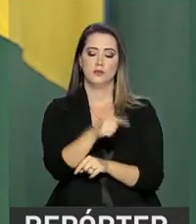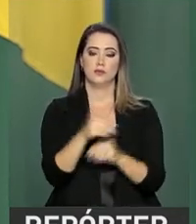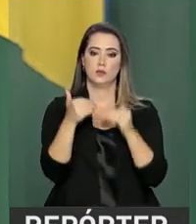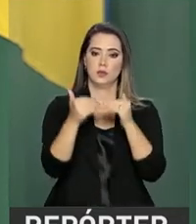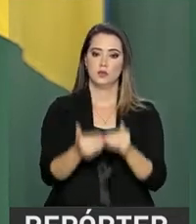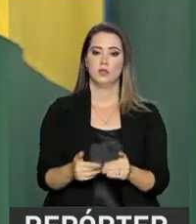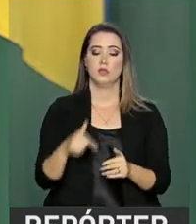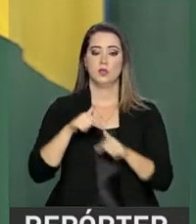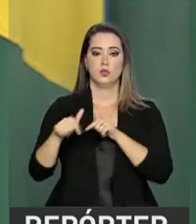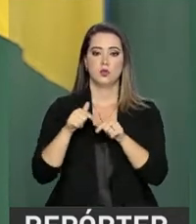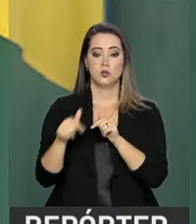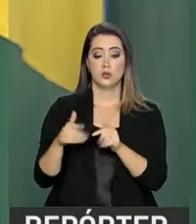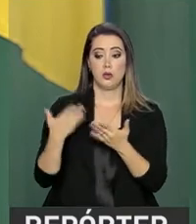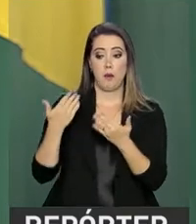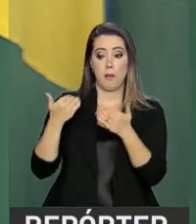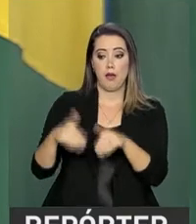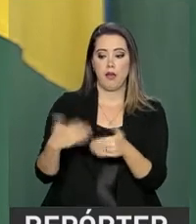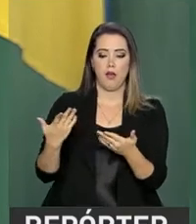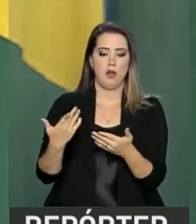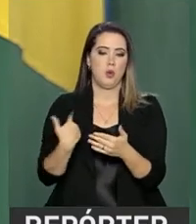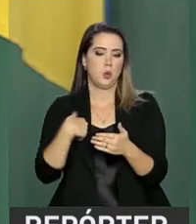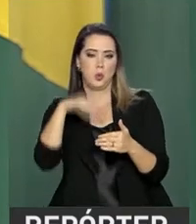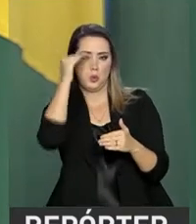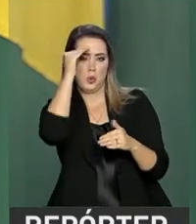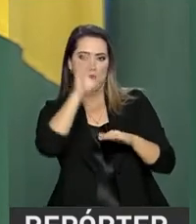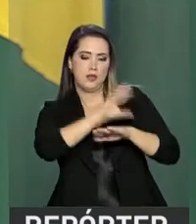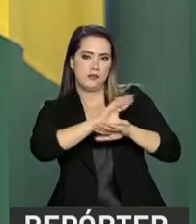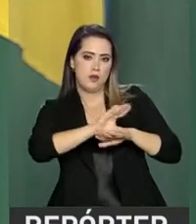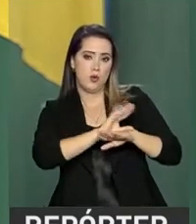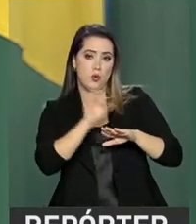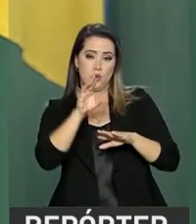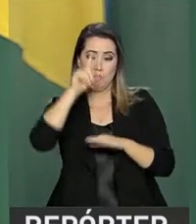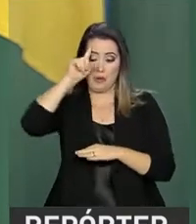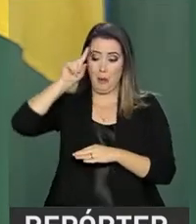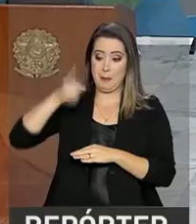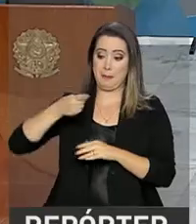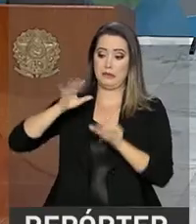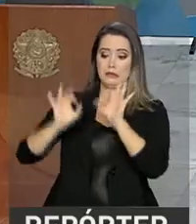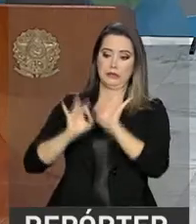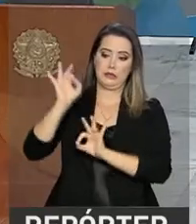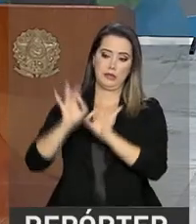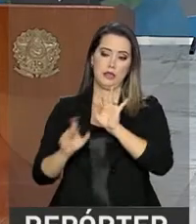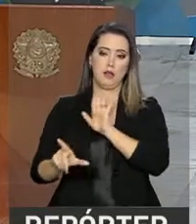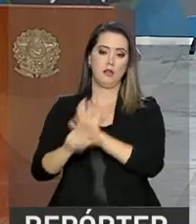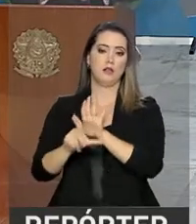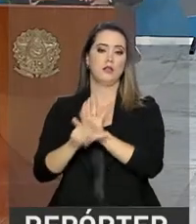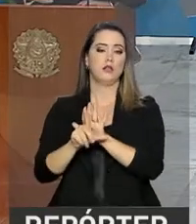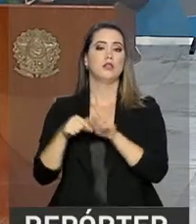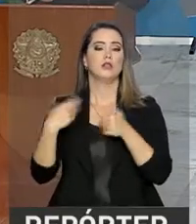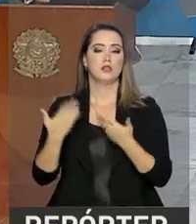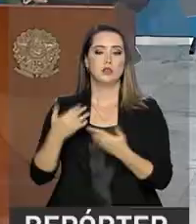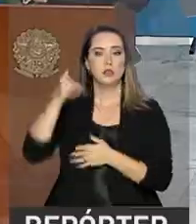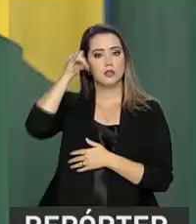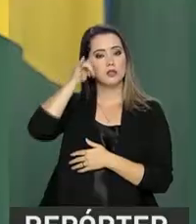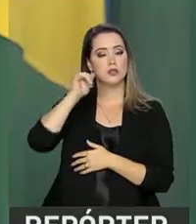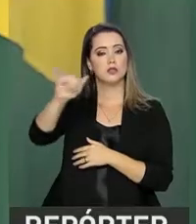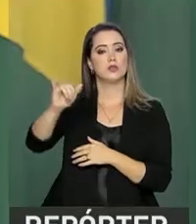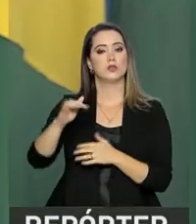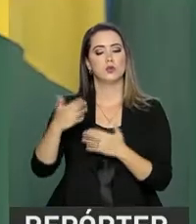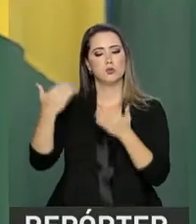mas em razão da o texto constitucional que determina a garantia da lei de ordem com batem